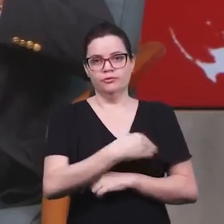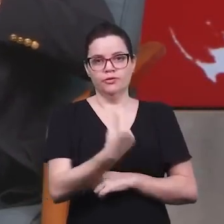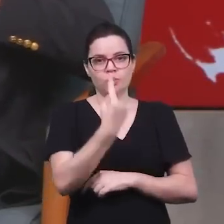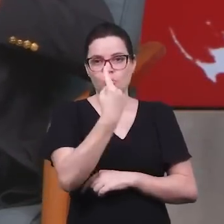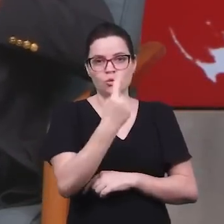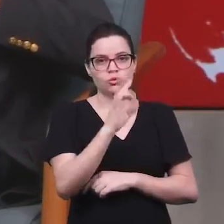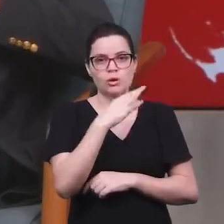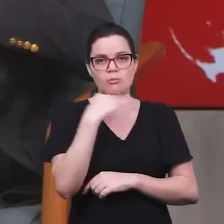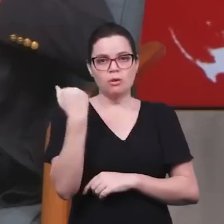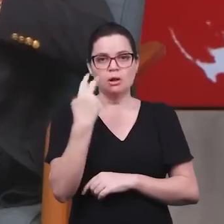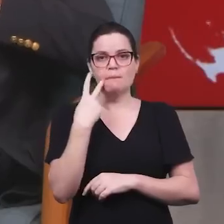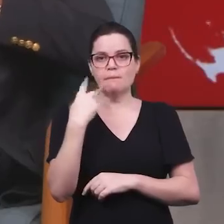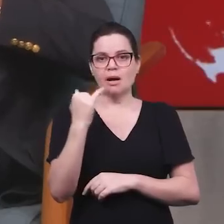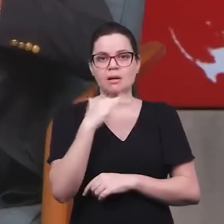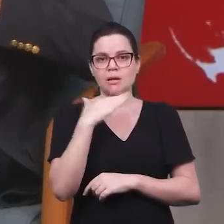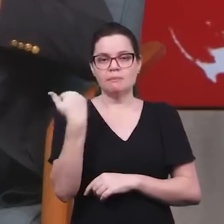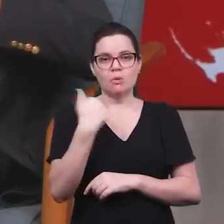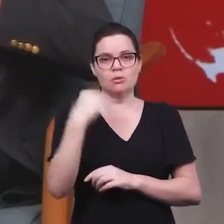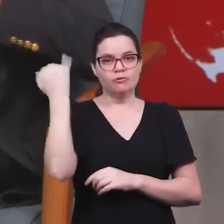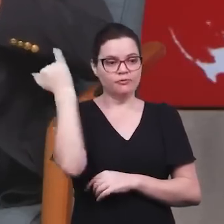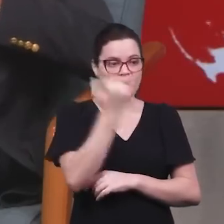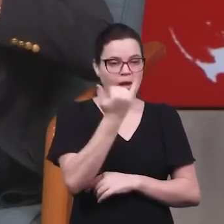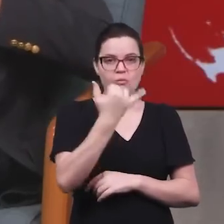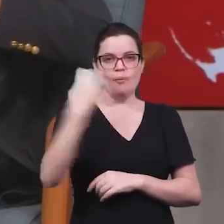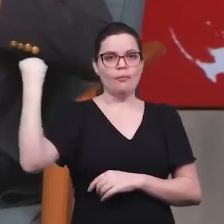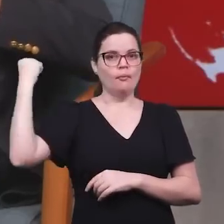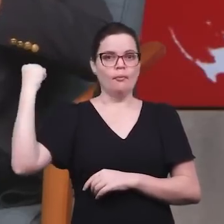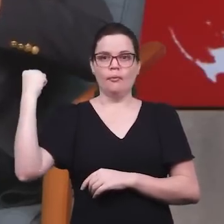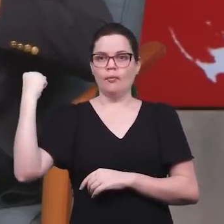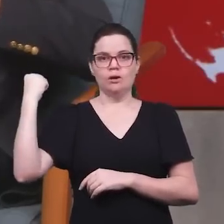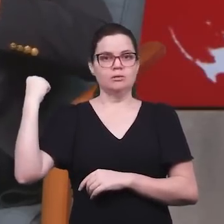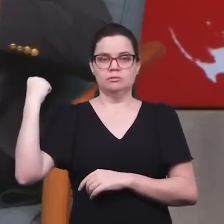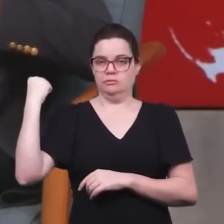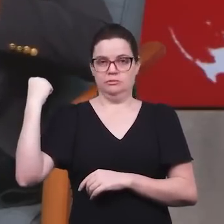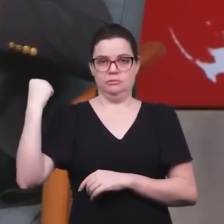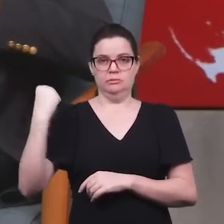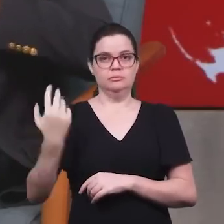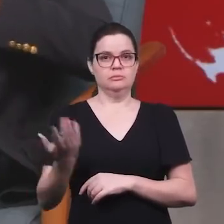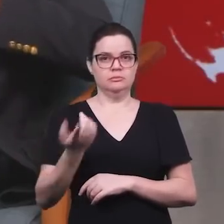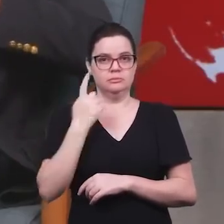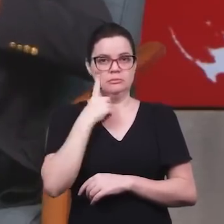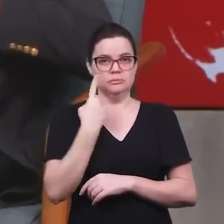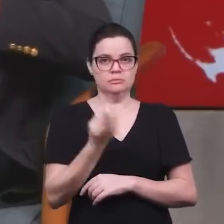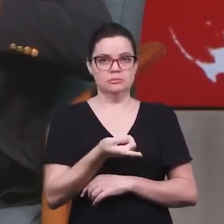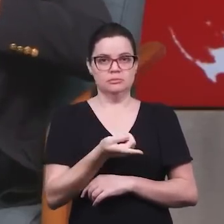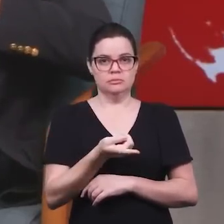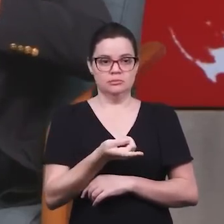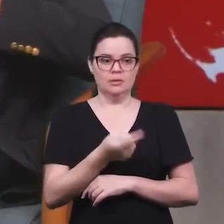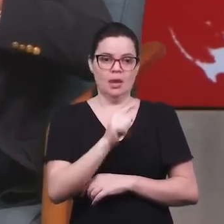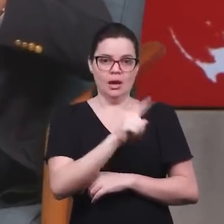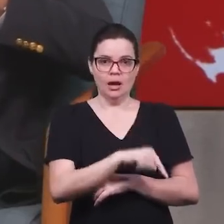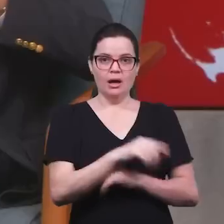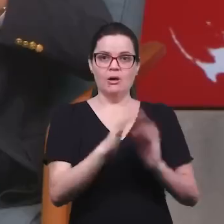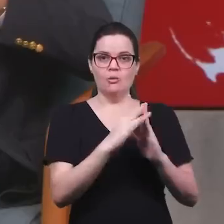uma igreja que é uma mulher que aí está, viúva,